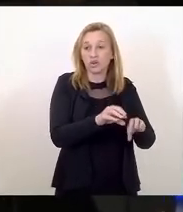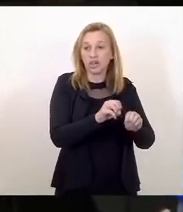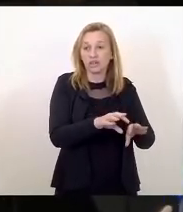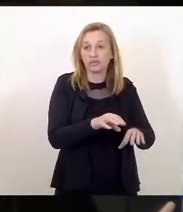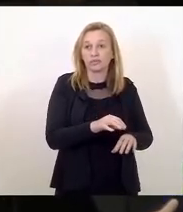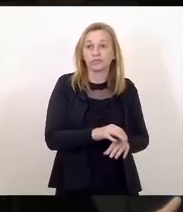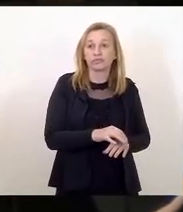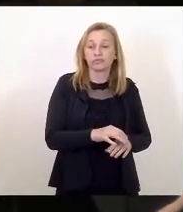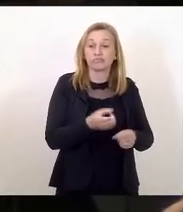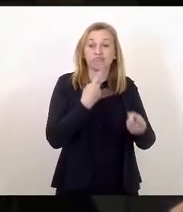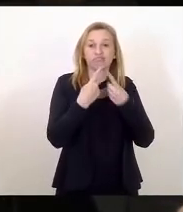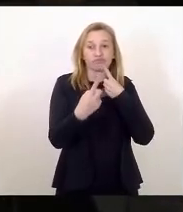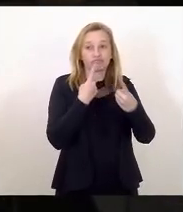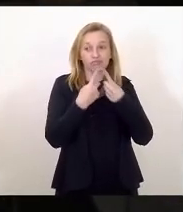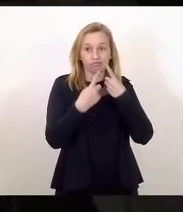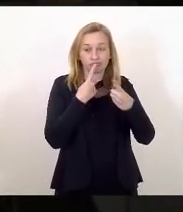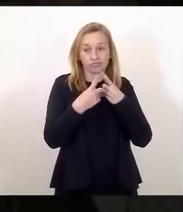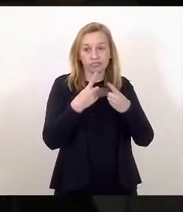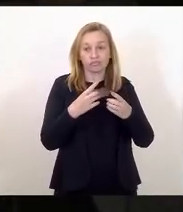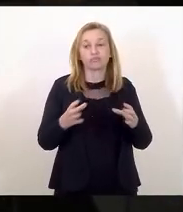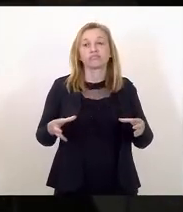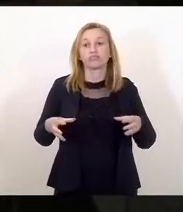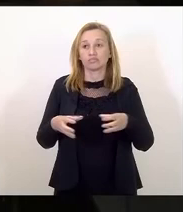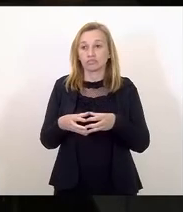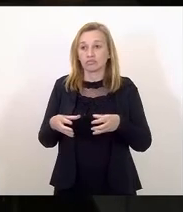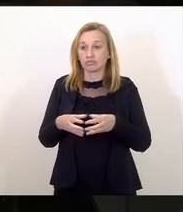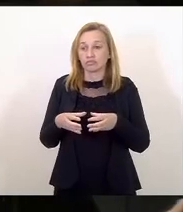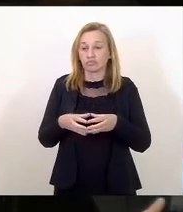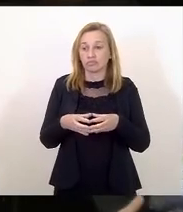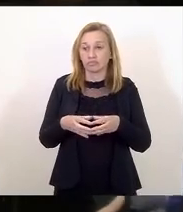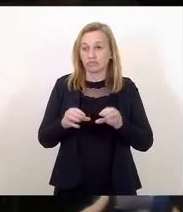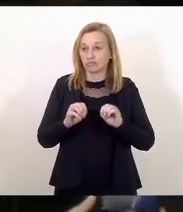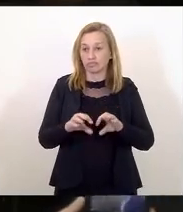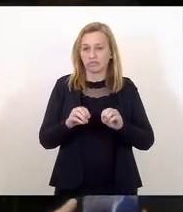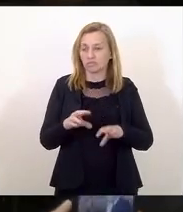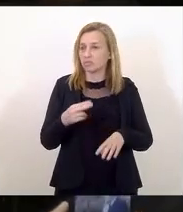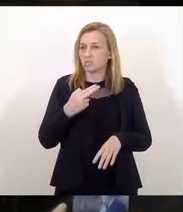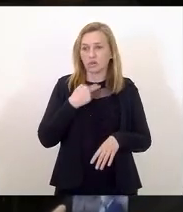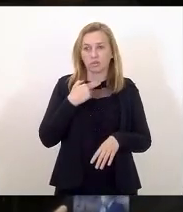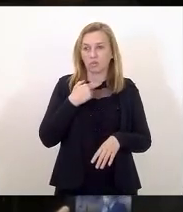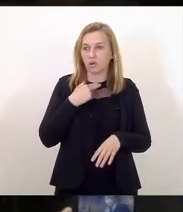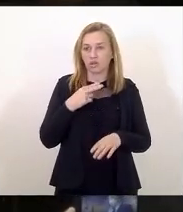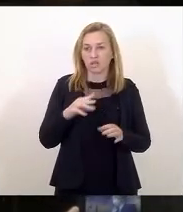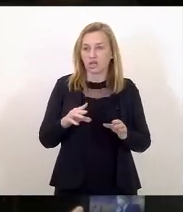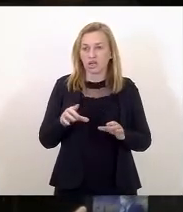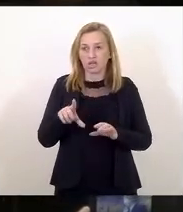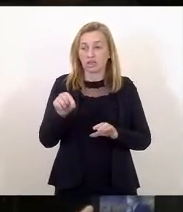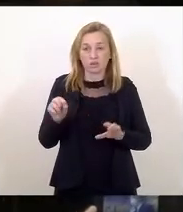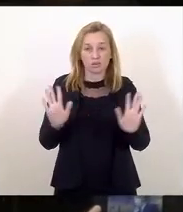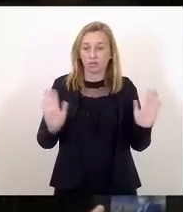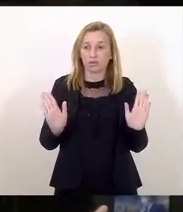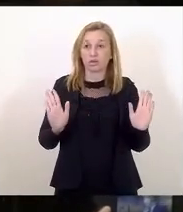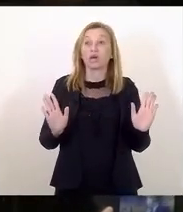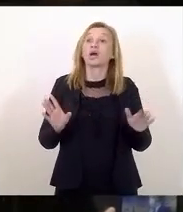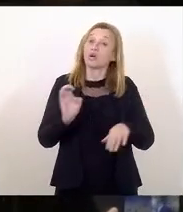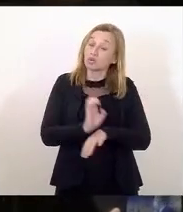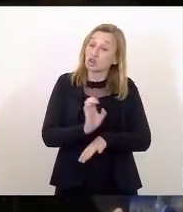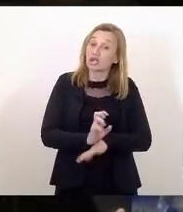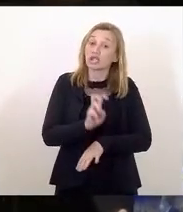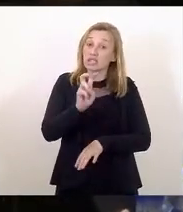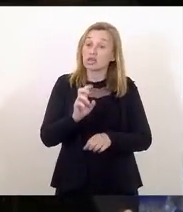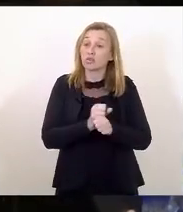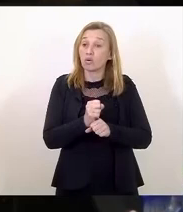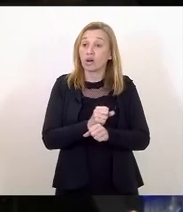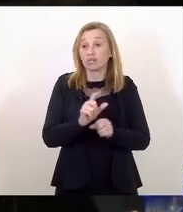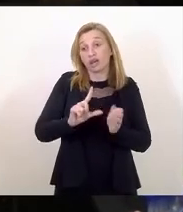um grande debate com a comunidade educacional do Estado. Não pode ser de maneira assodada. Esse é o Estado, por exemplo, que já está cinco anos